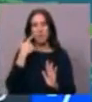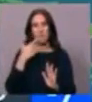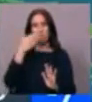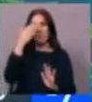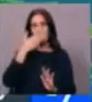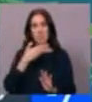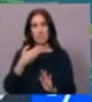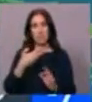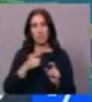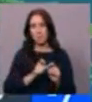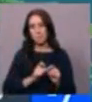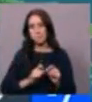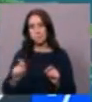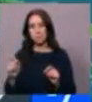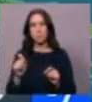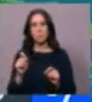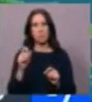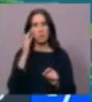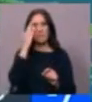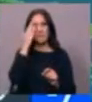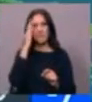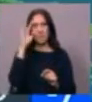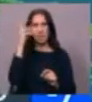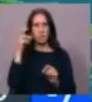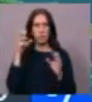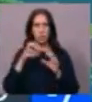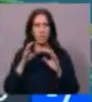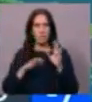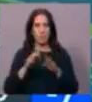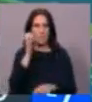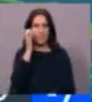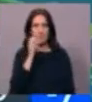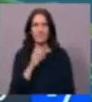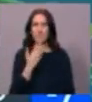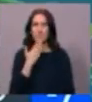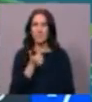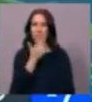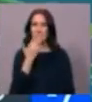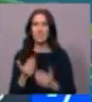continuamos a ver estas previsões de chuva por vezes fortes. Obrigada, bom Obrigado. Dia, até amanhã.